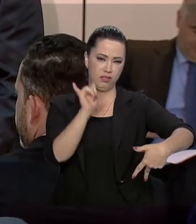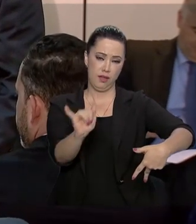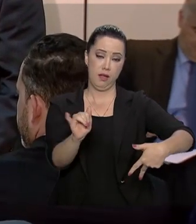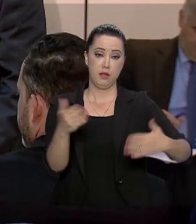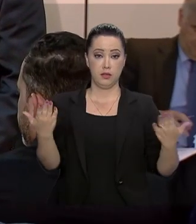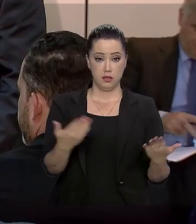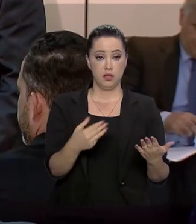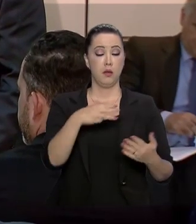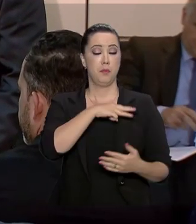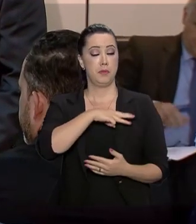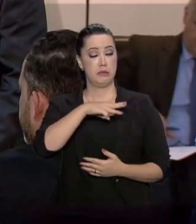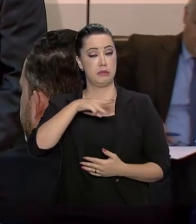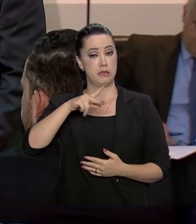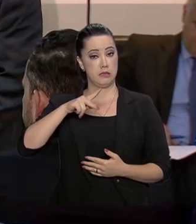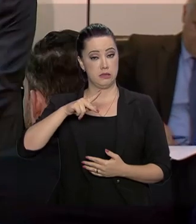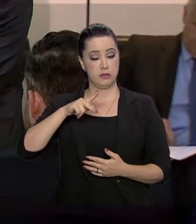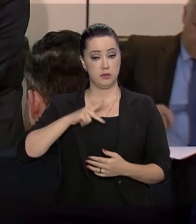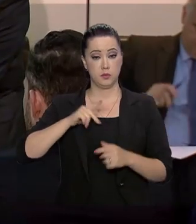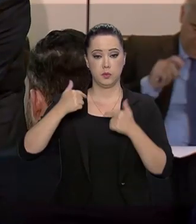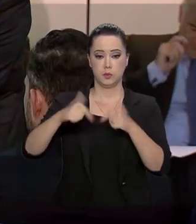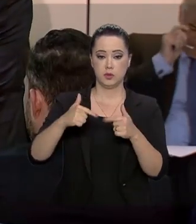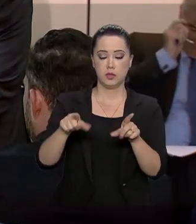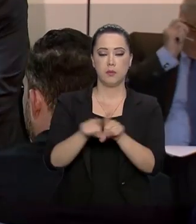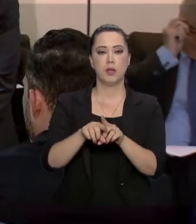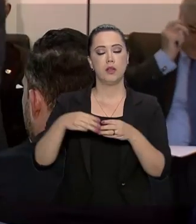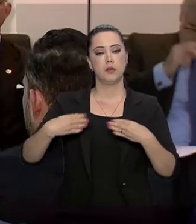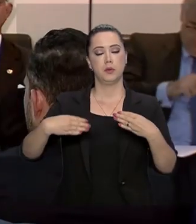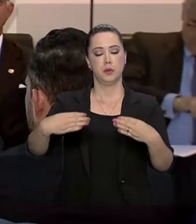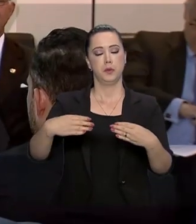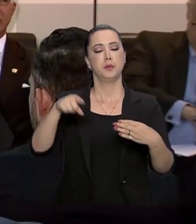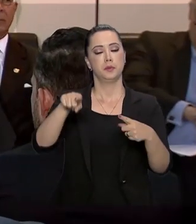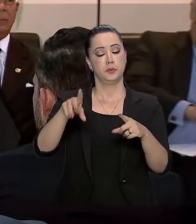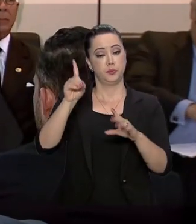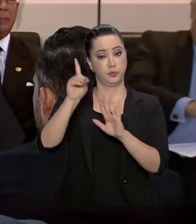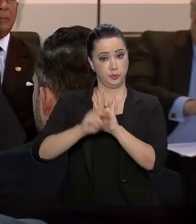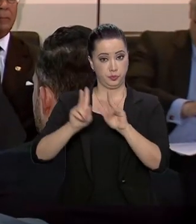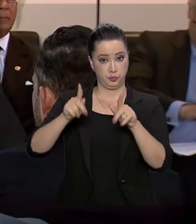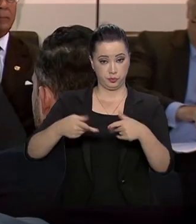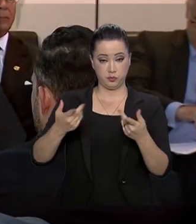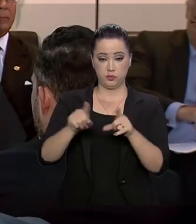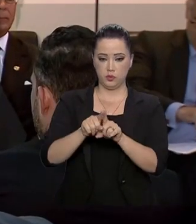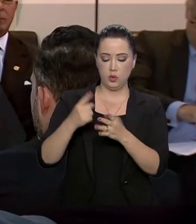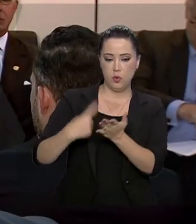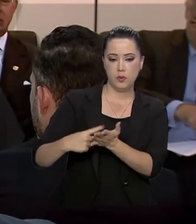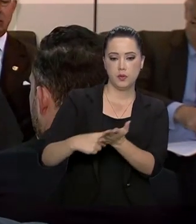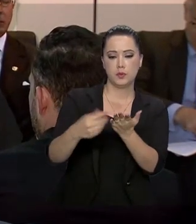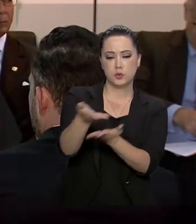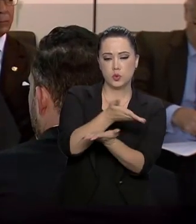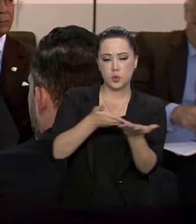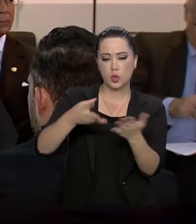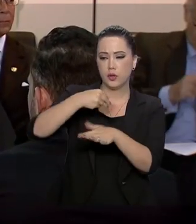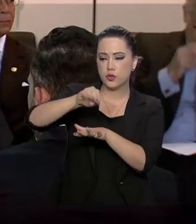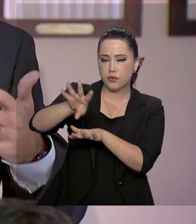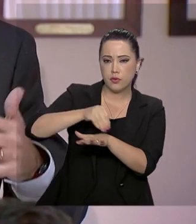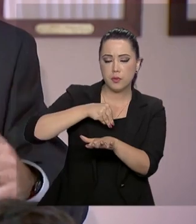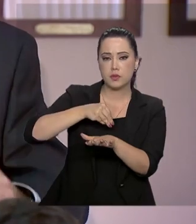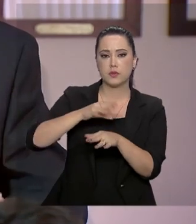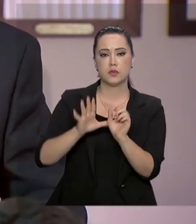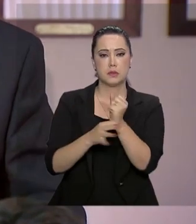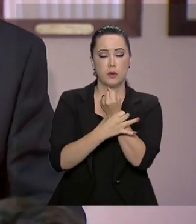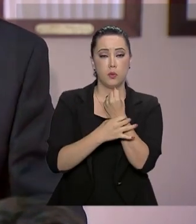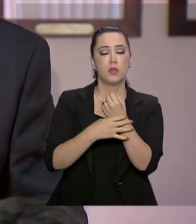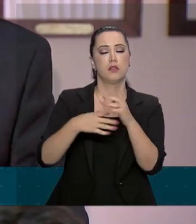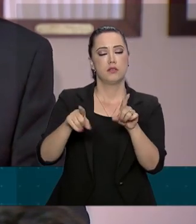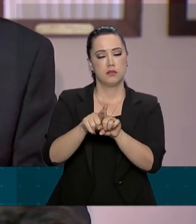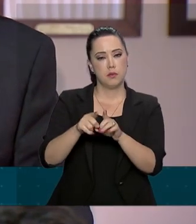Público do Trabalho assinaram um acordo de cooperação técnica para aumentar a troca de informações sobre o tema. Para que